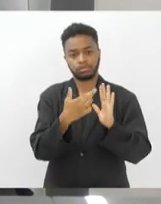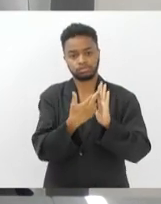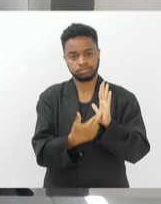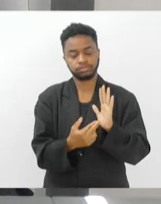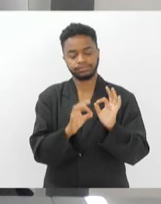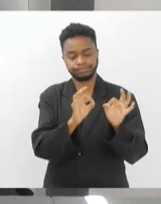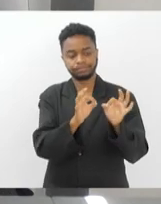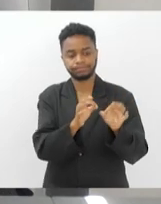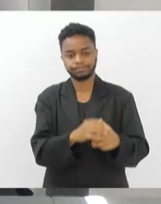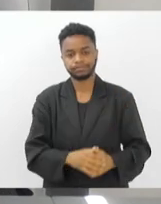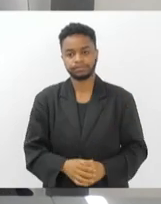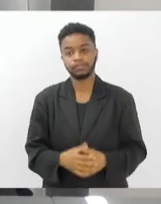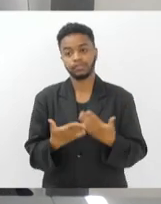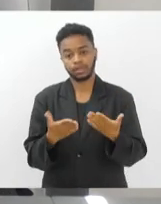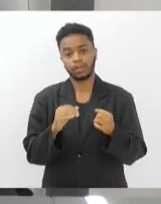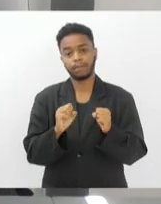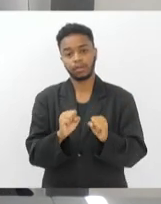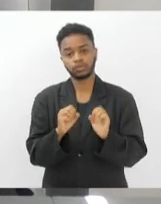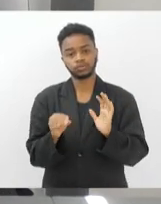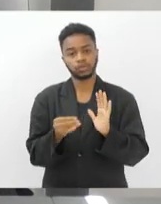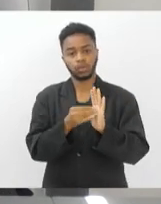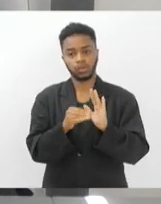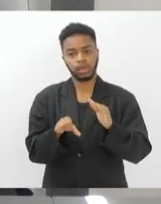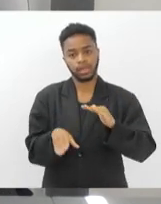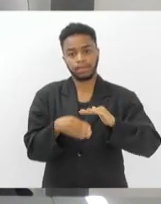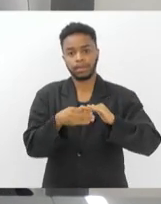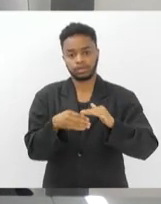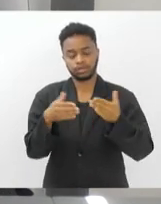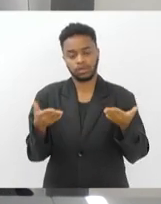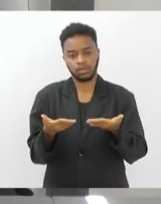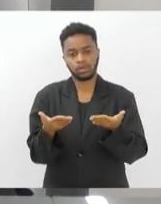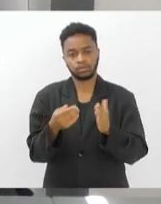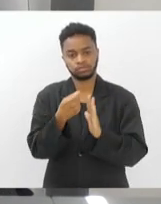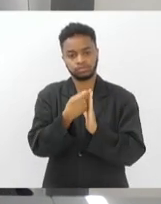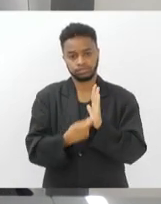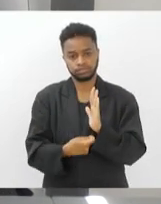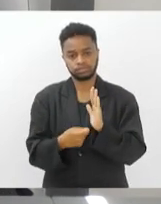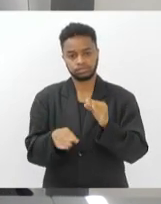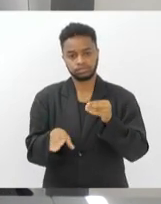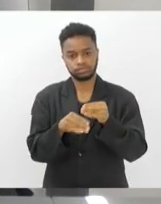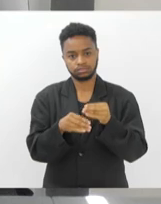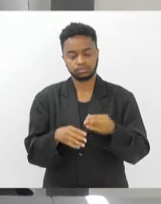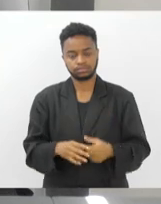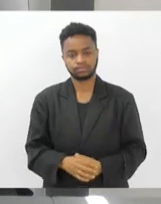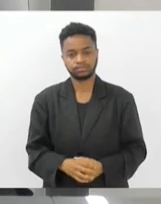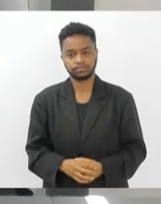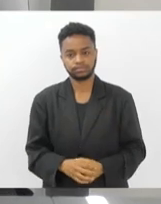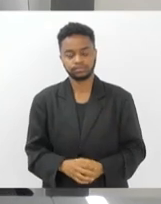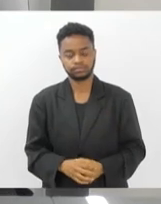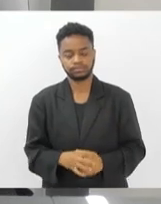Perfeito. E isso pode constar no próprio, como emenda agora no próprio texto da lei. Tá certo.